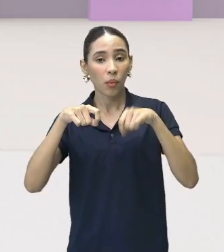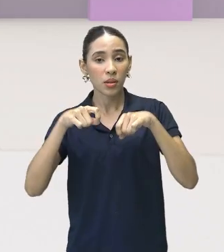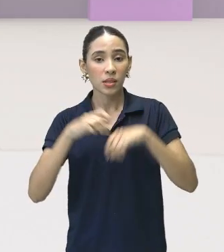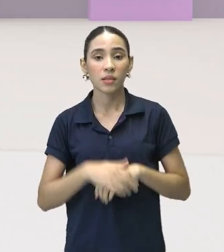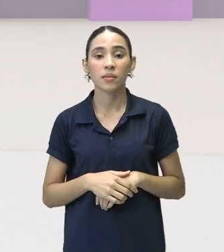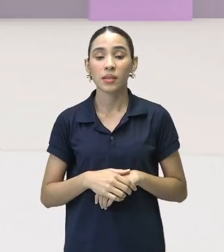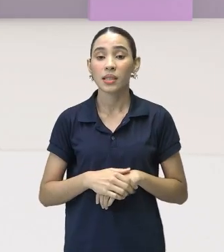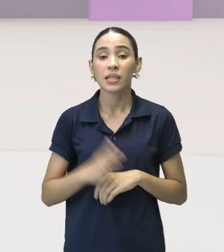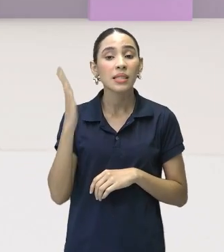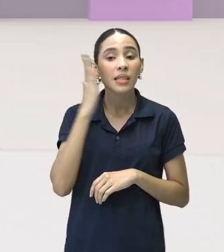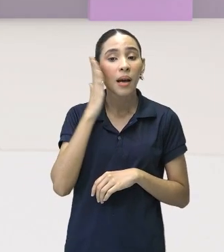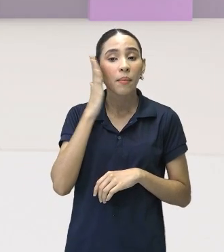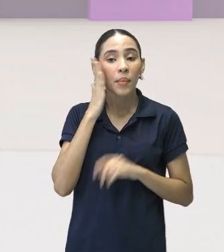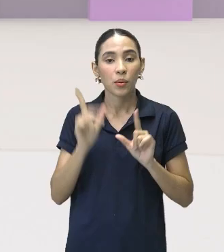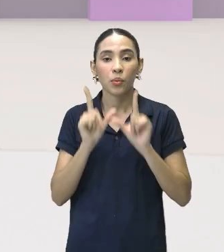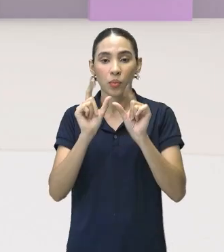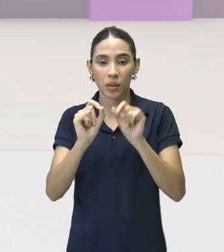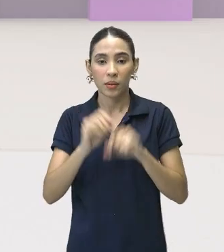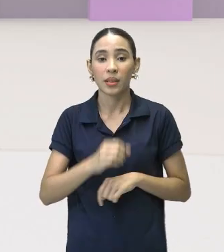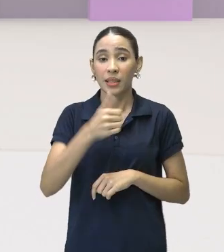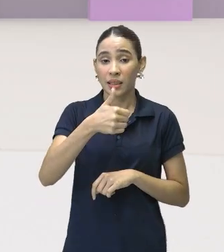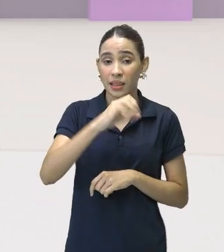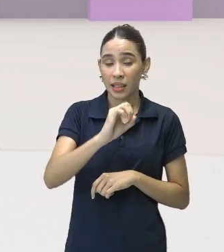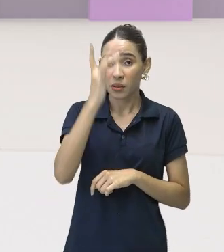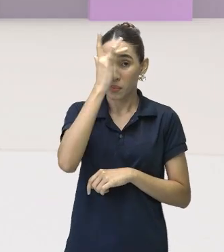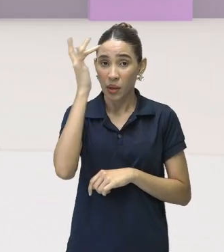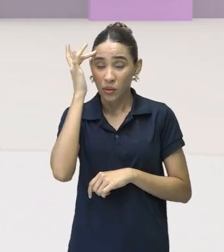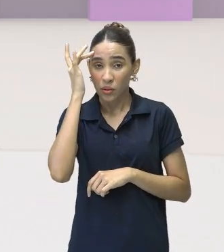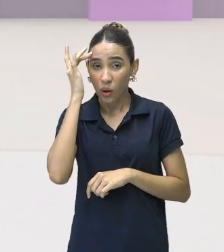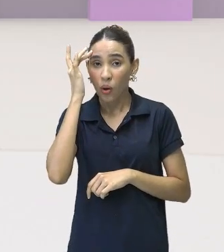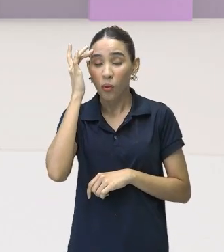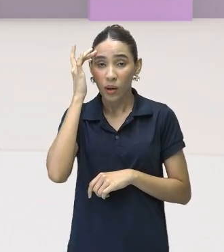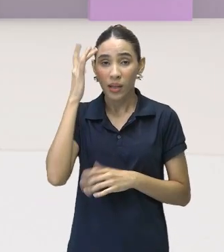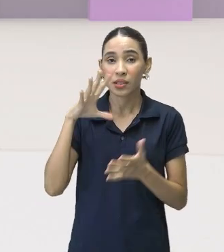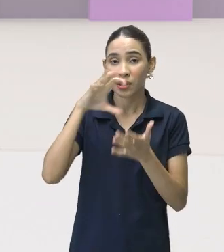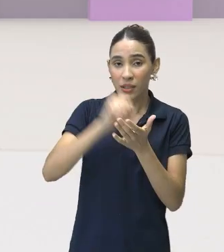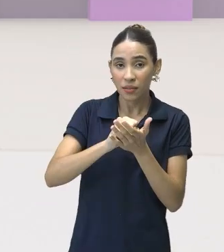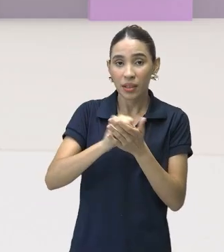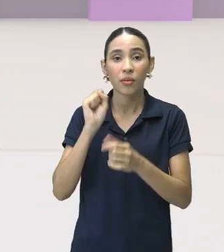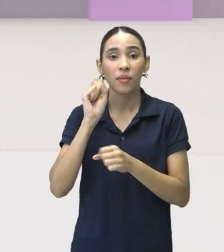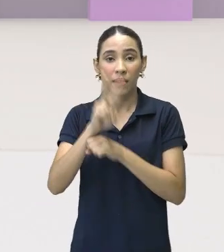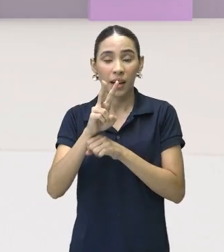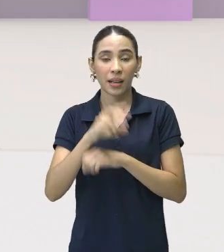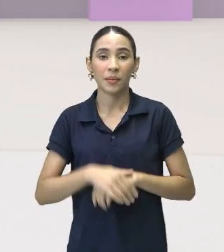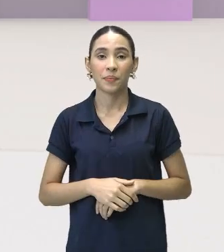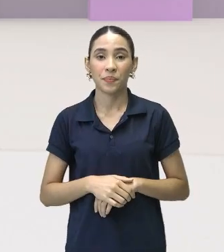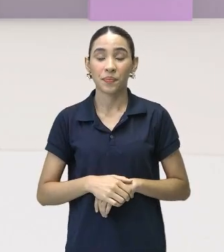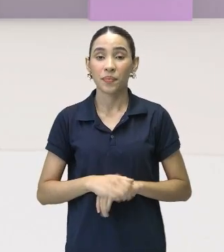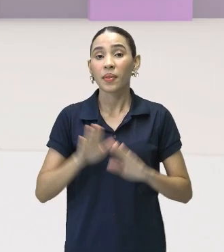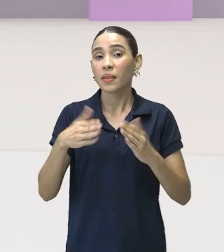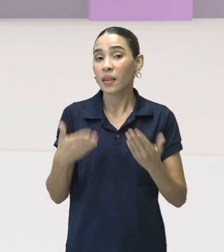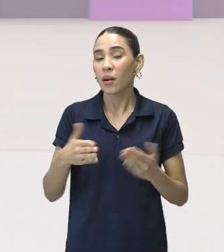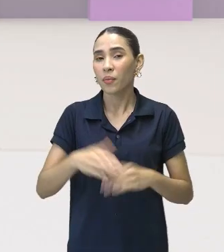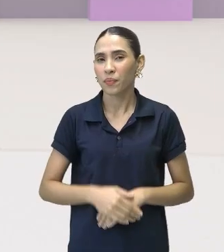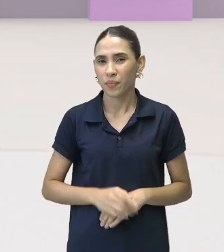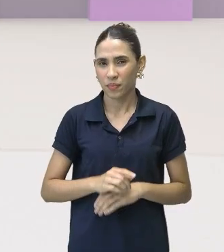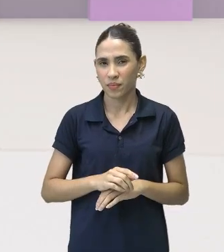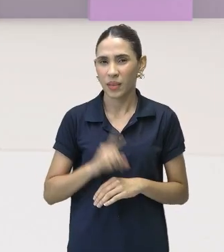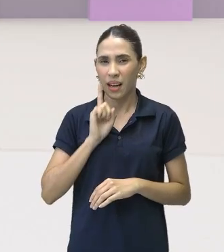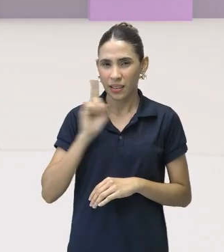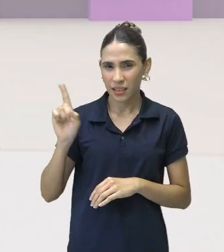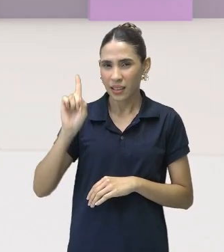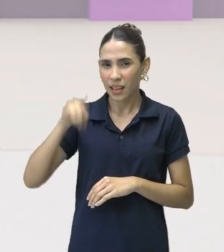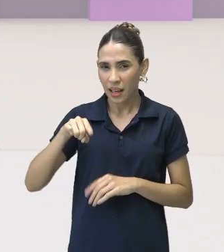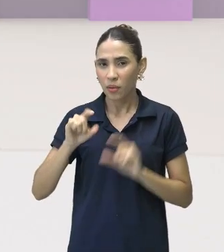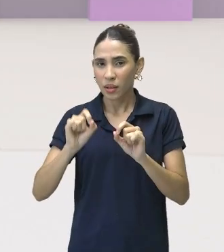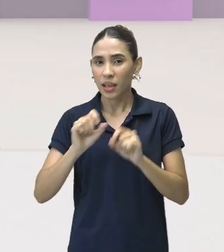possíveis, sabendo que 10 pessoas se candidataram a essas vagas? E aí, pessoal, será que isso aí se